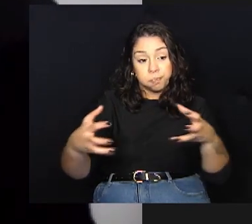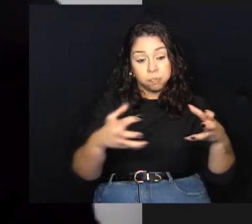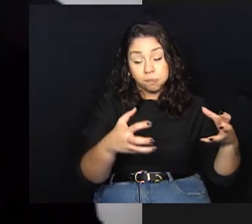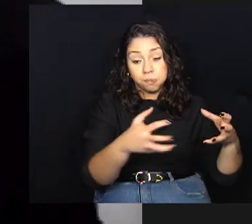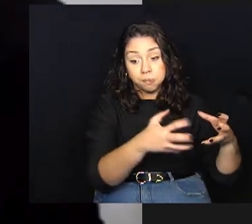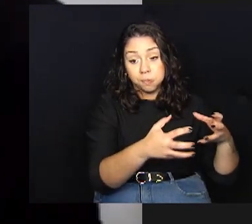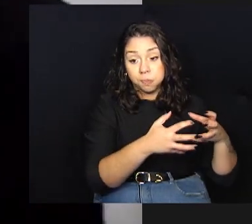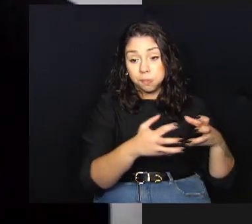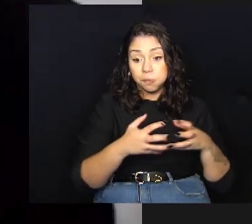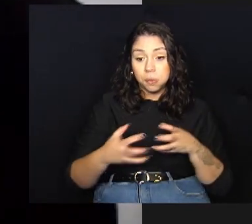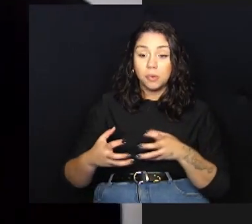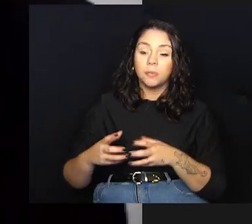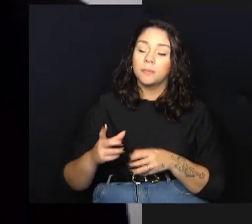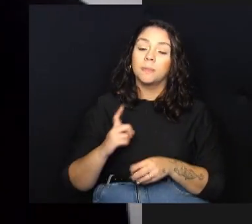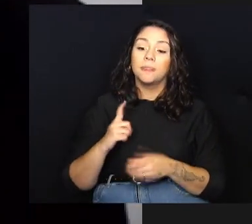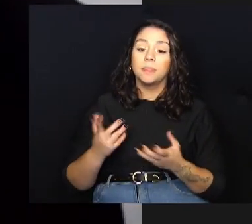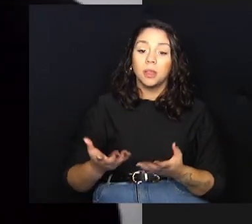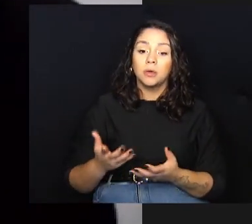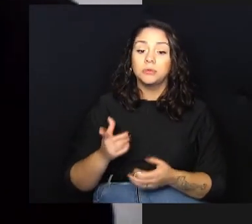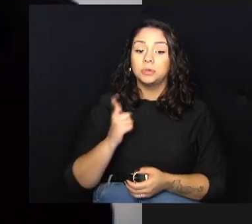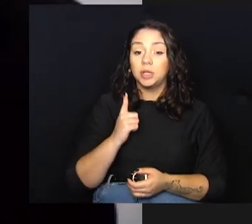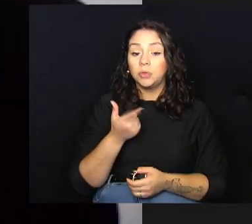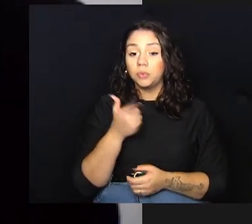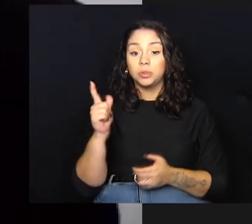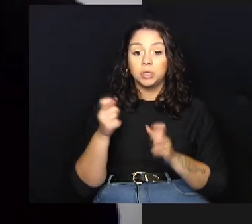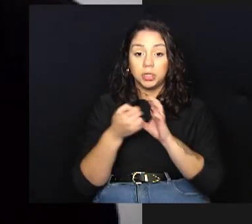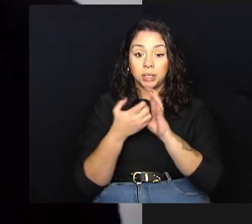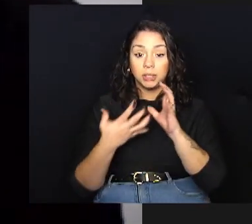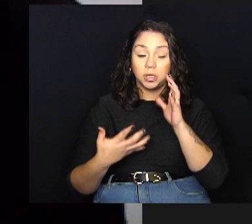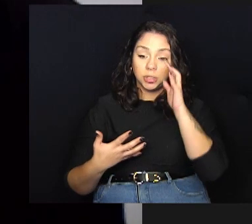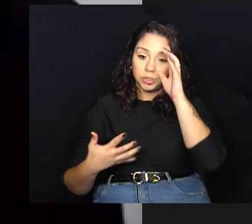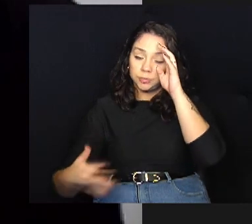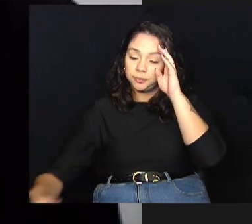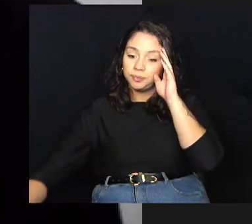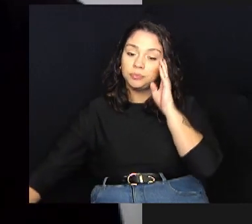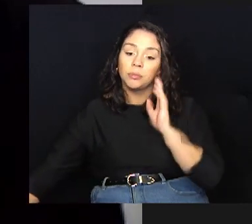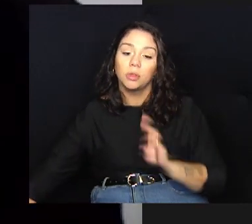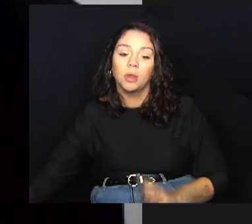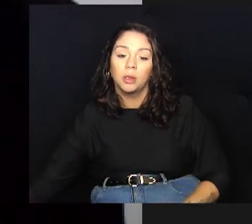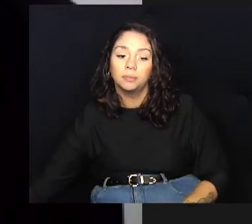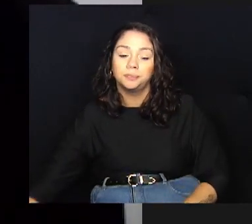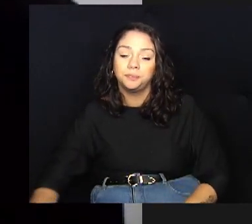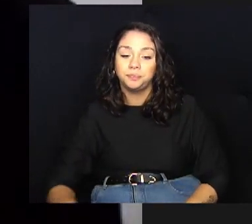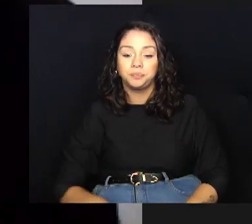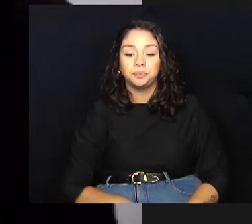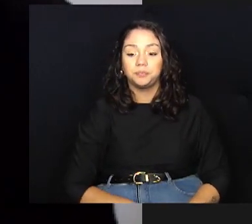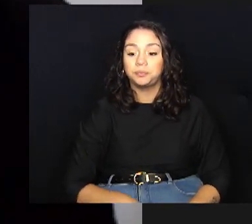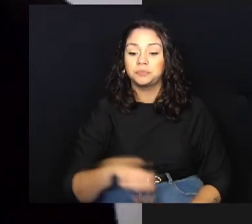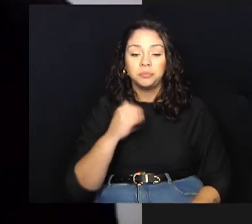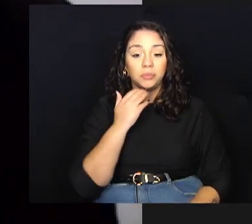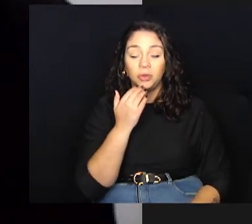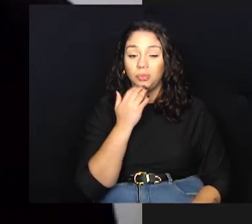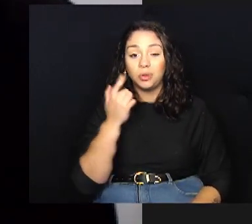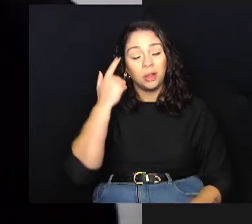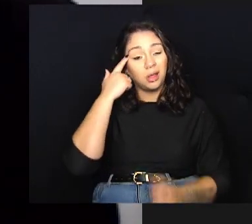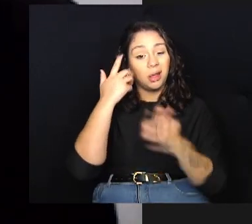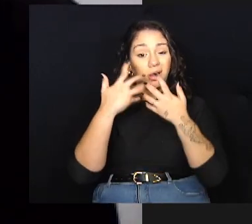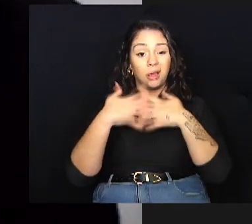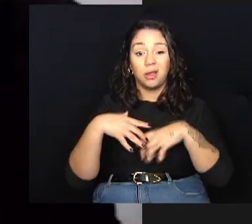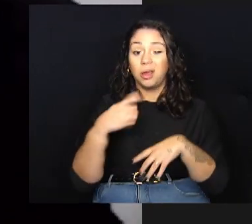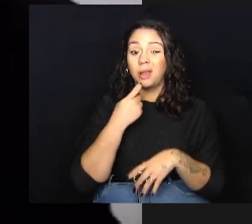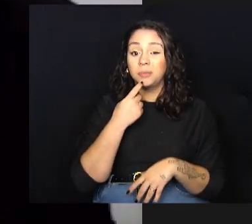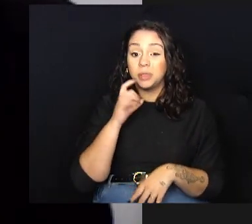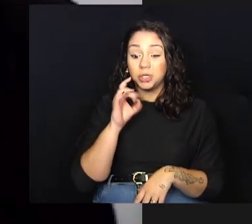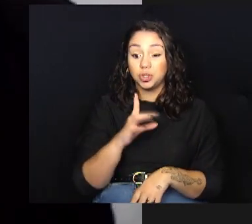Metropolitana Então aí tem um outro aspecto não dá para pensar Campinas isoladamente né Campinas